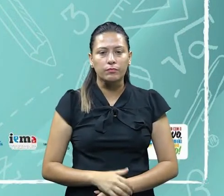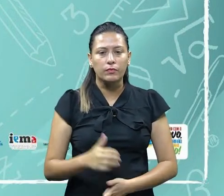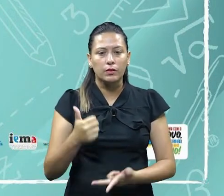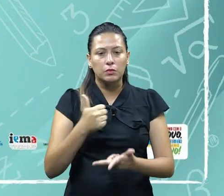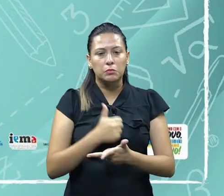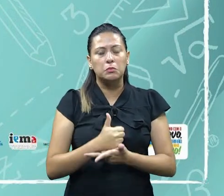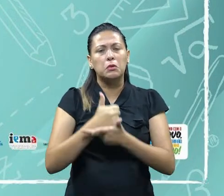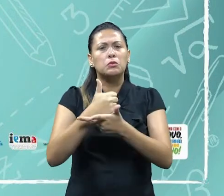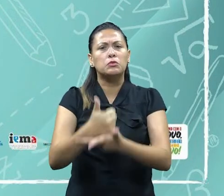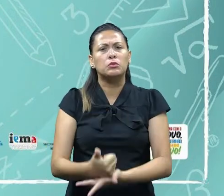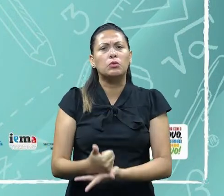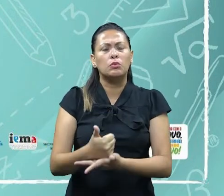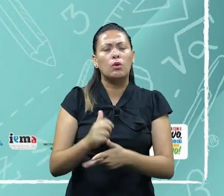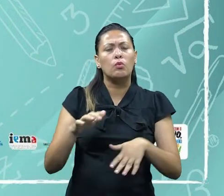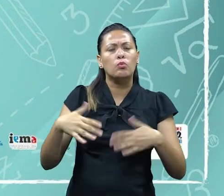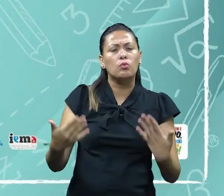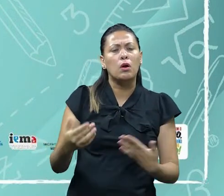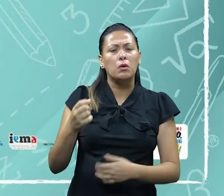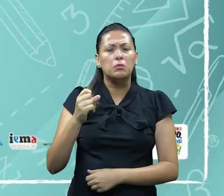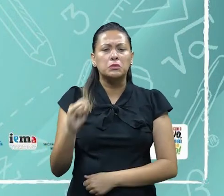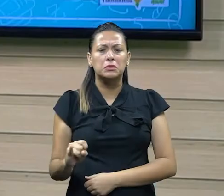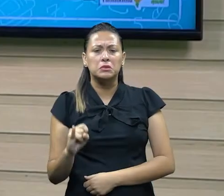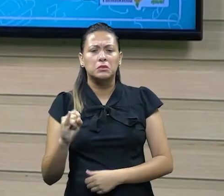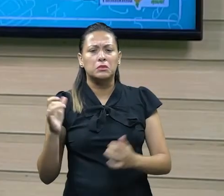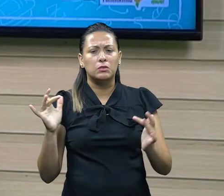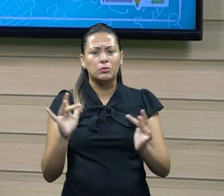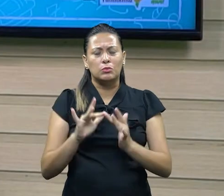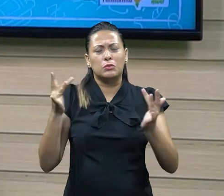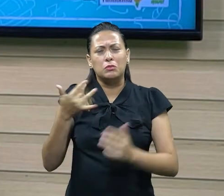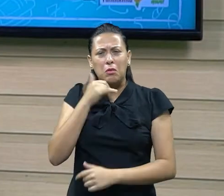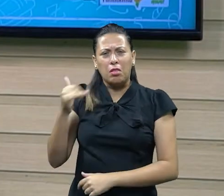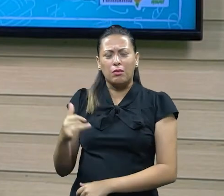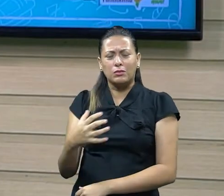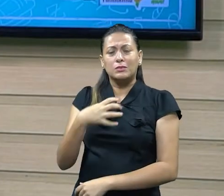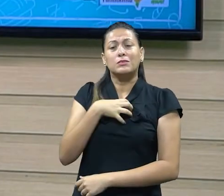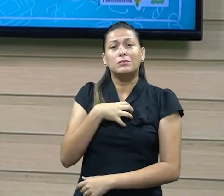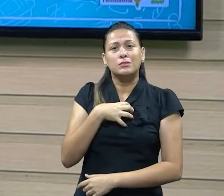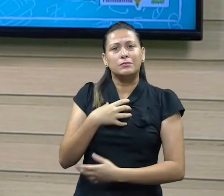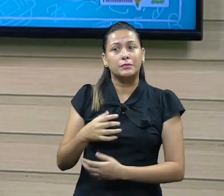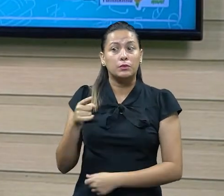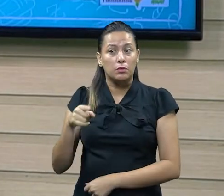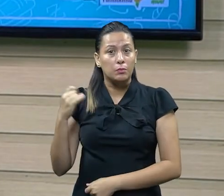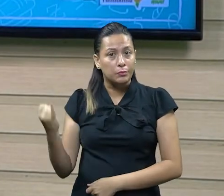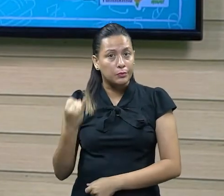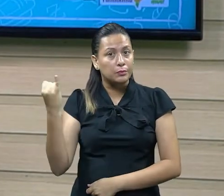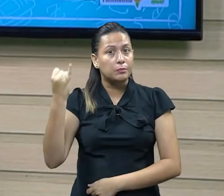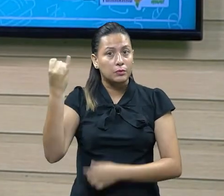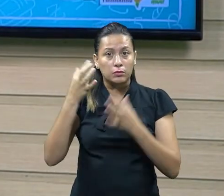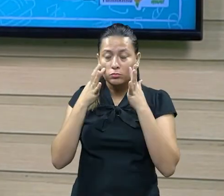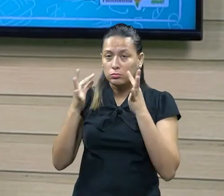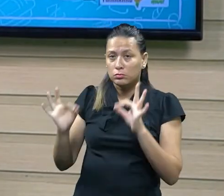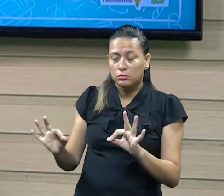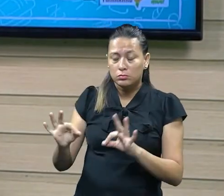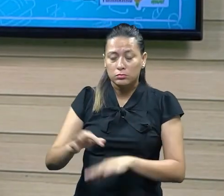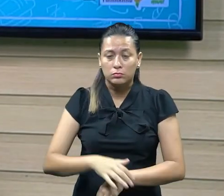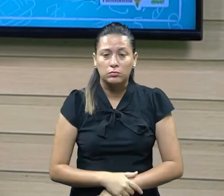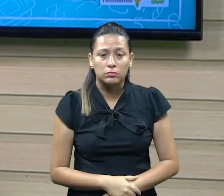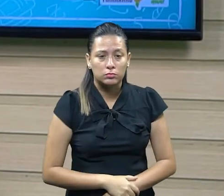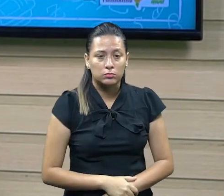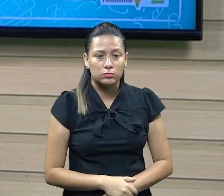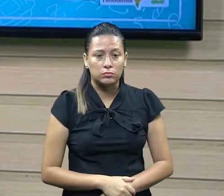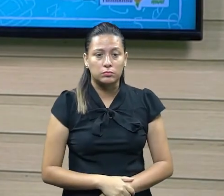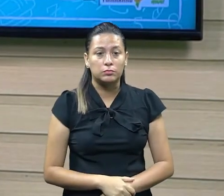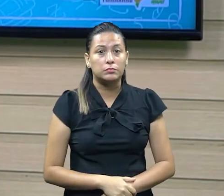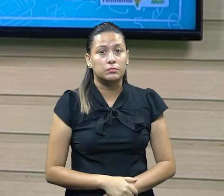choque elétrico? Isso aqui é muito importante, então é bom prestar atenção, porque isso aqui pode ser